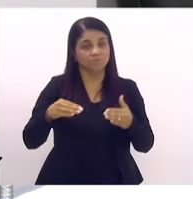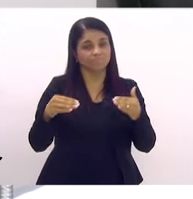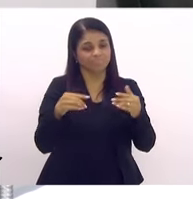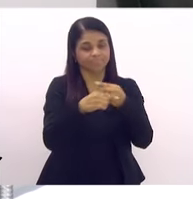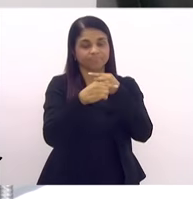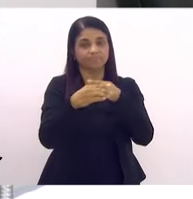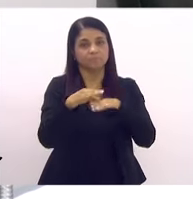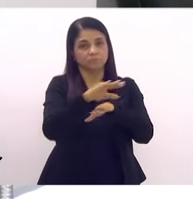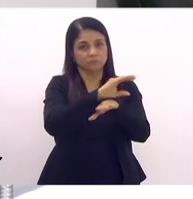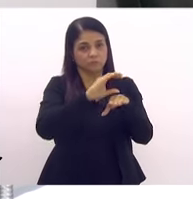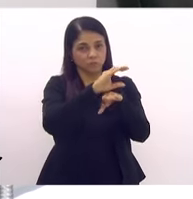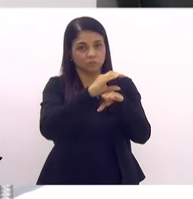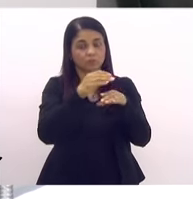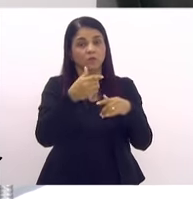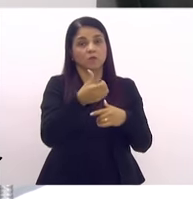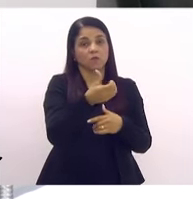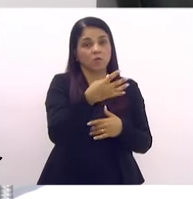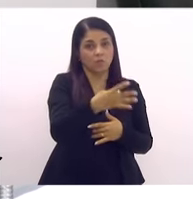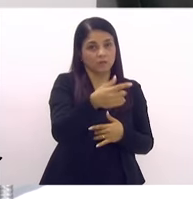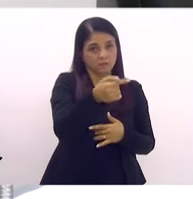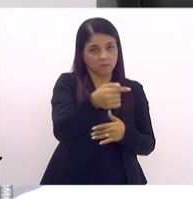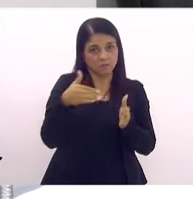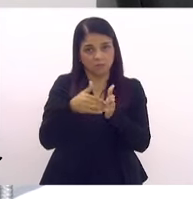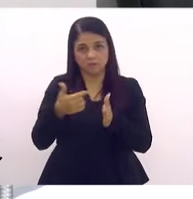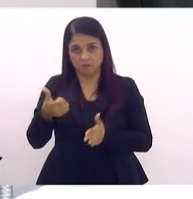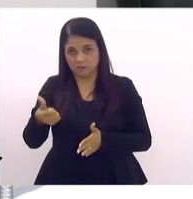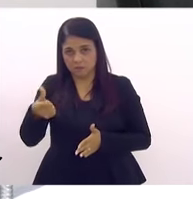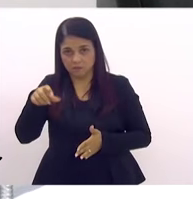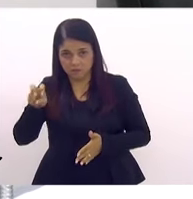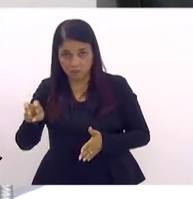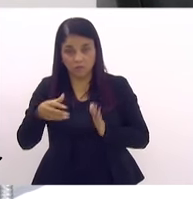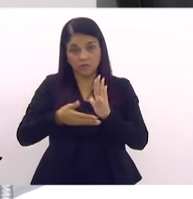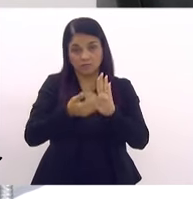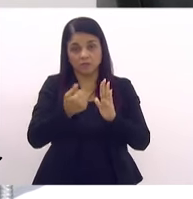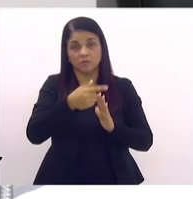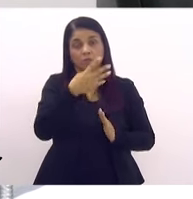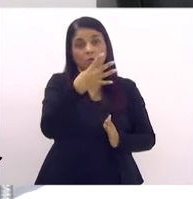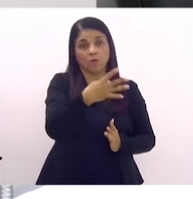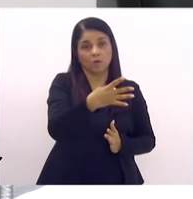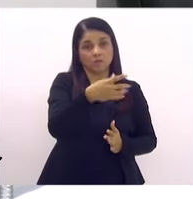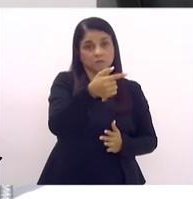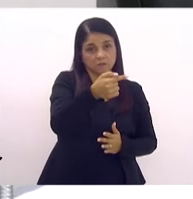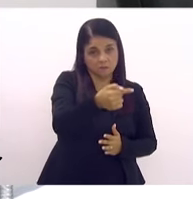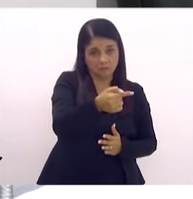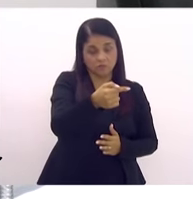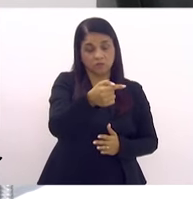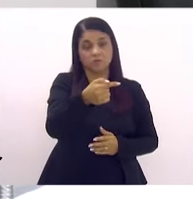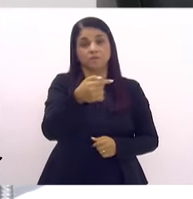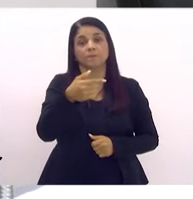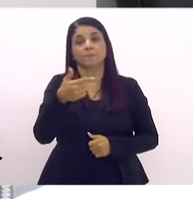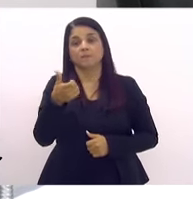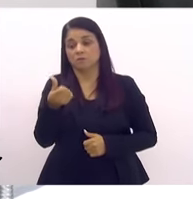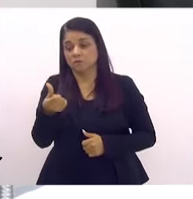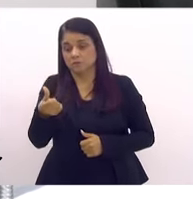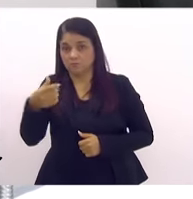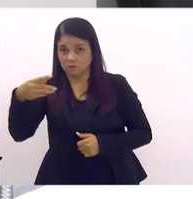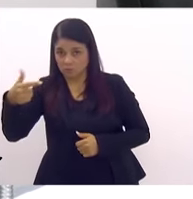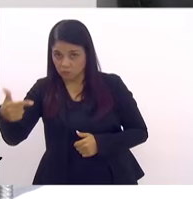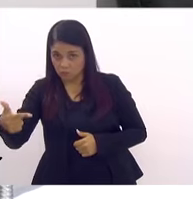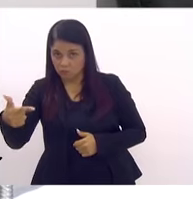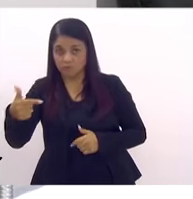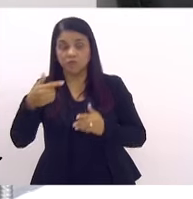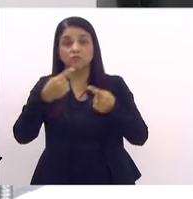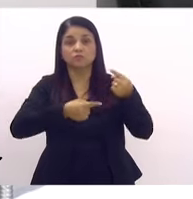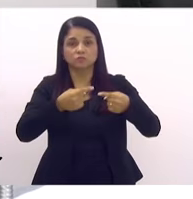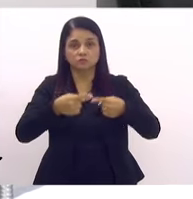do 47 ao 65. Retirados de pauta, o 47 e o 62. Em